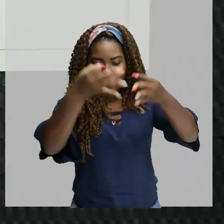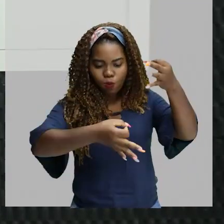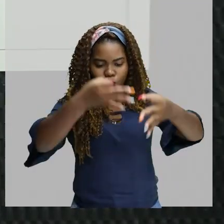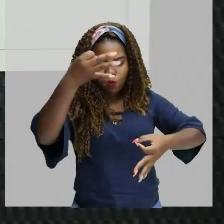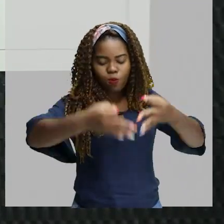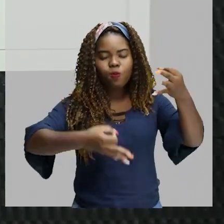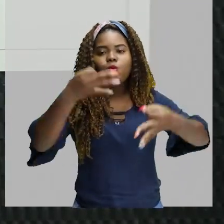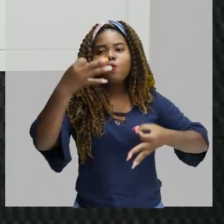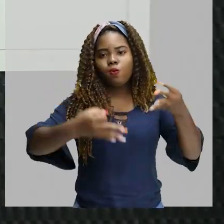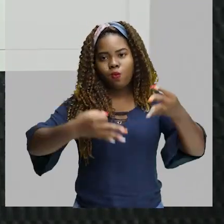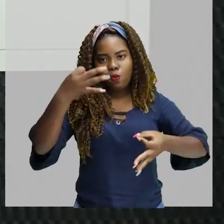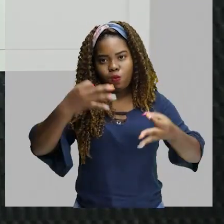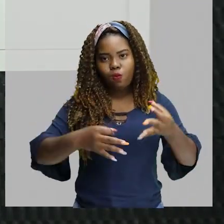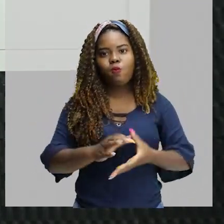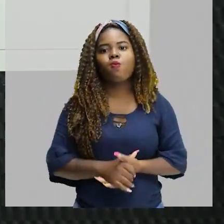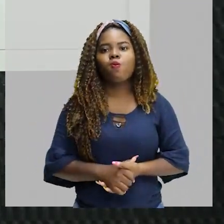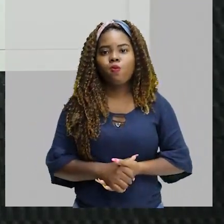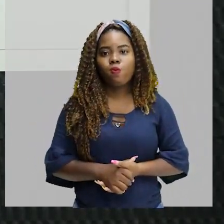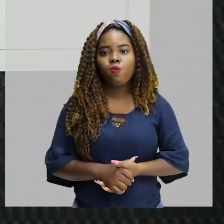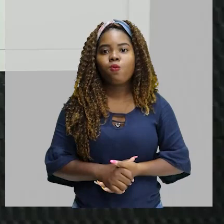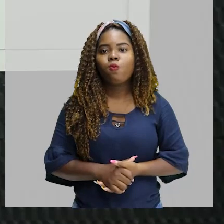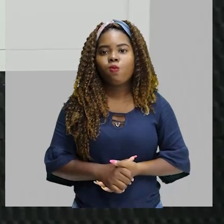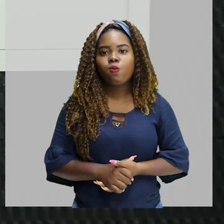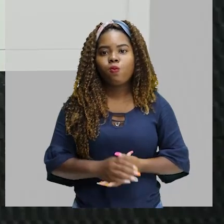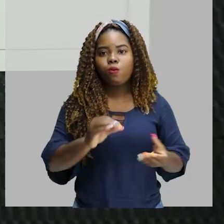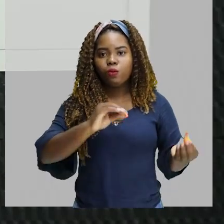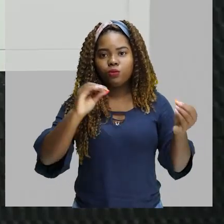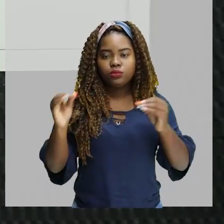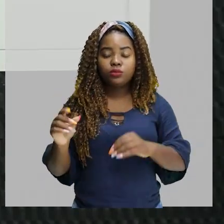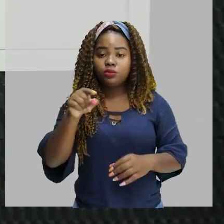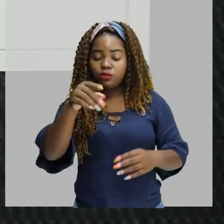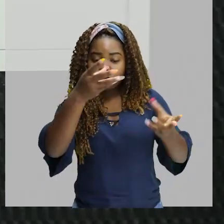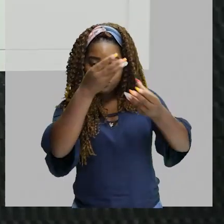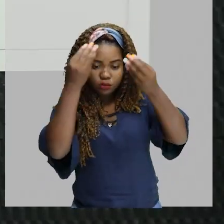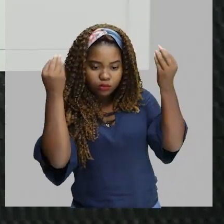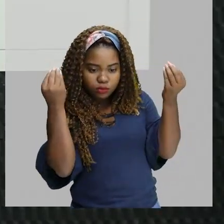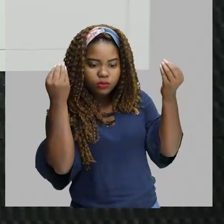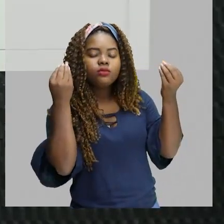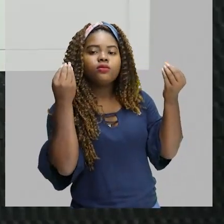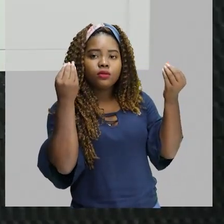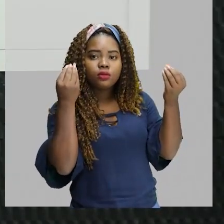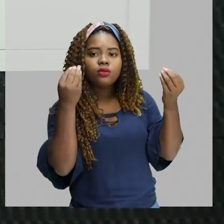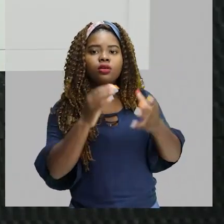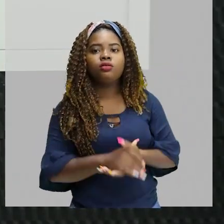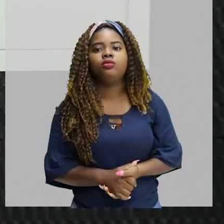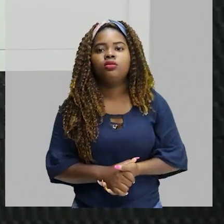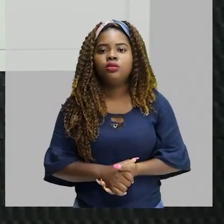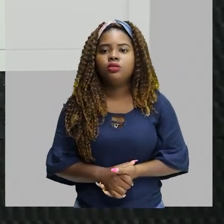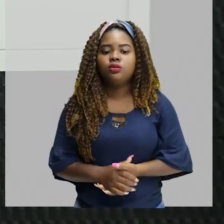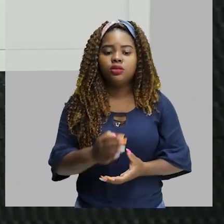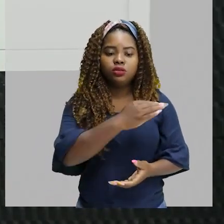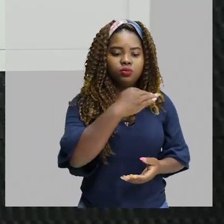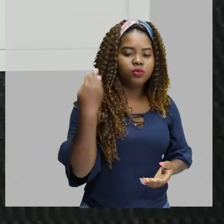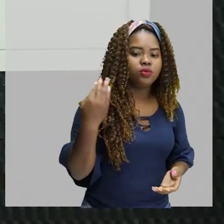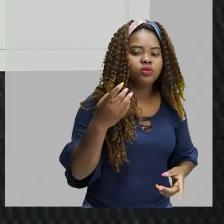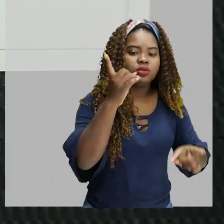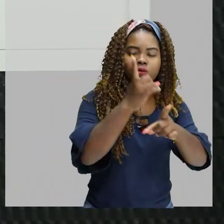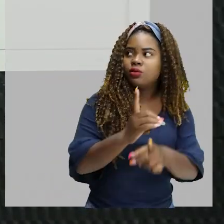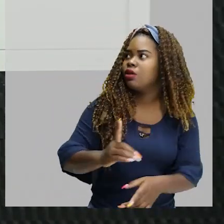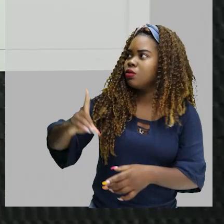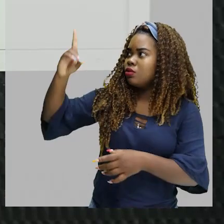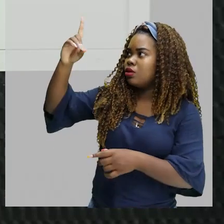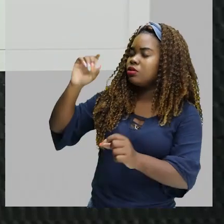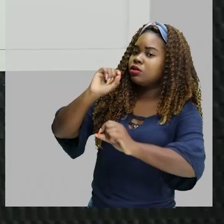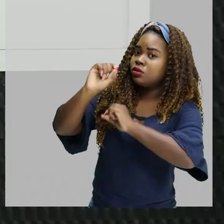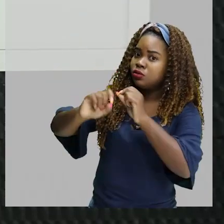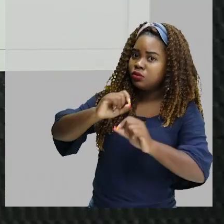questão de colocar aqui para que você não esqueça que esta condição de presença, esta condição de